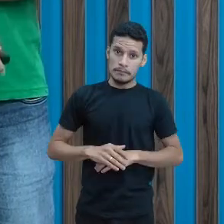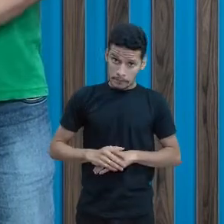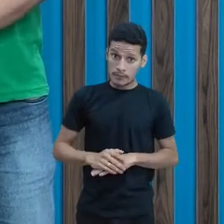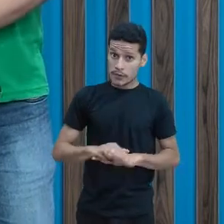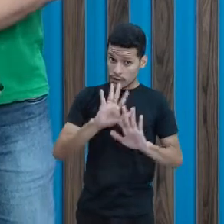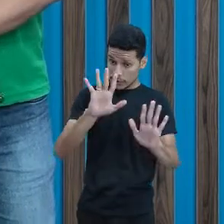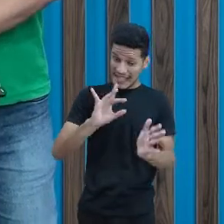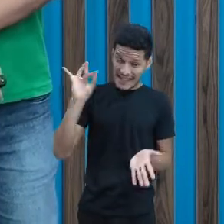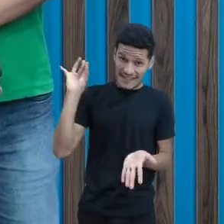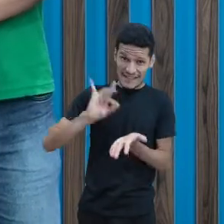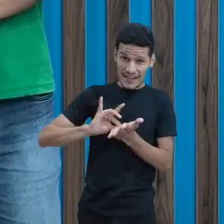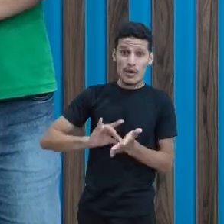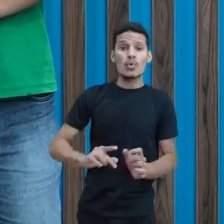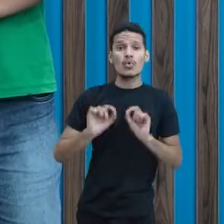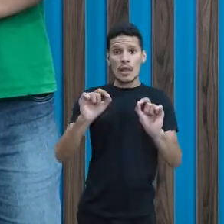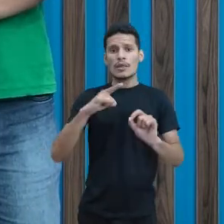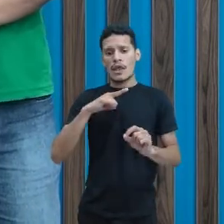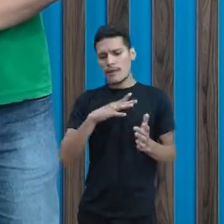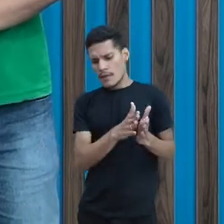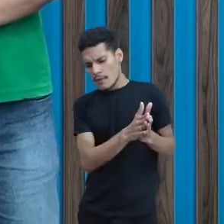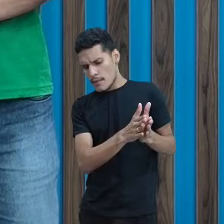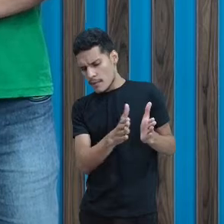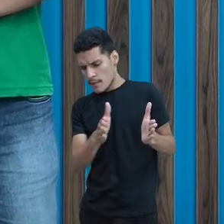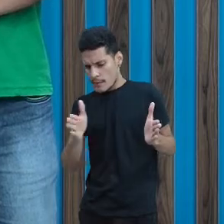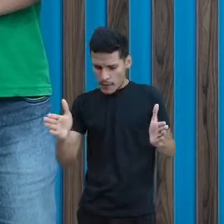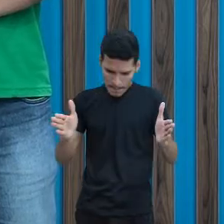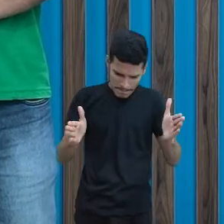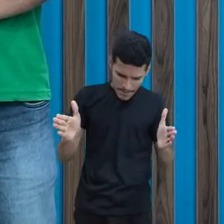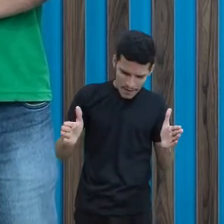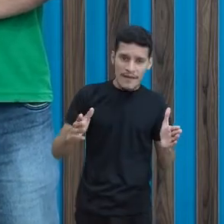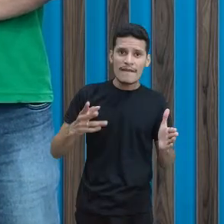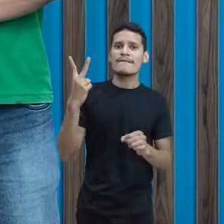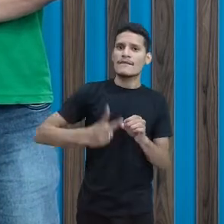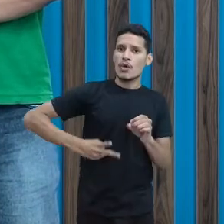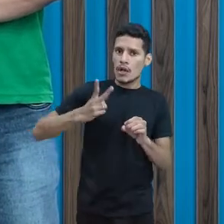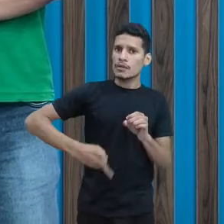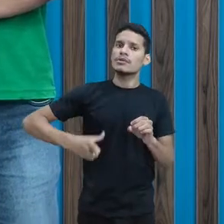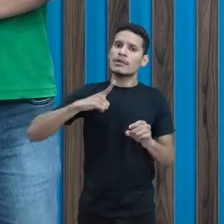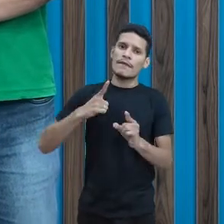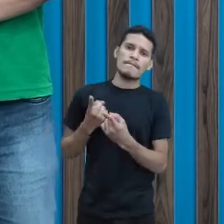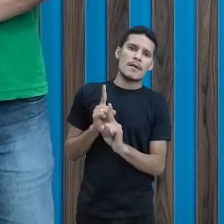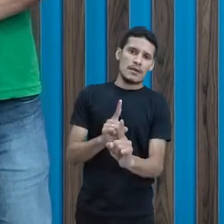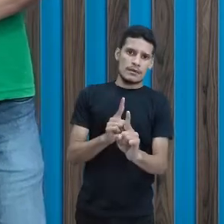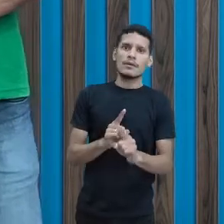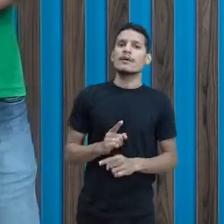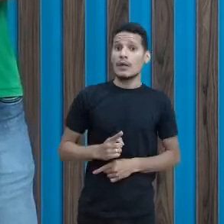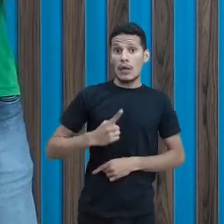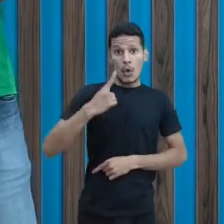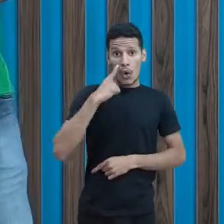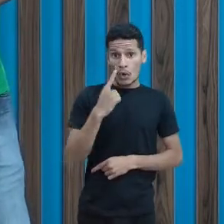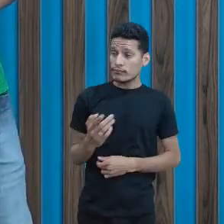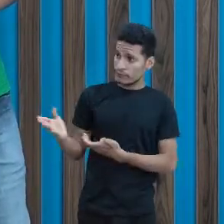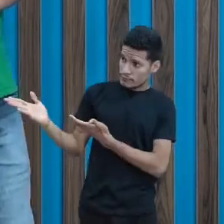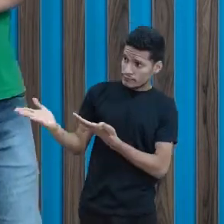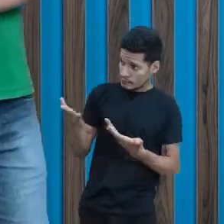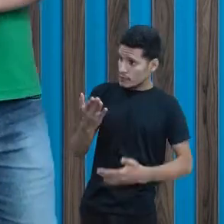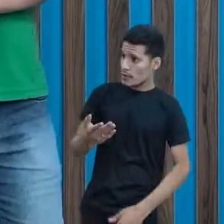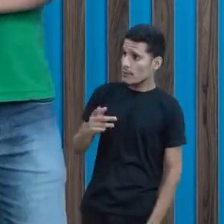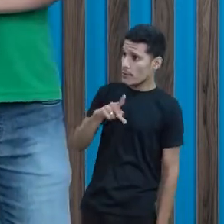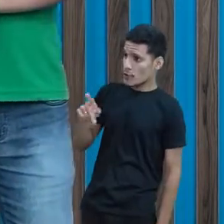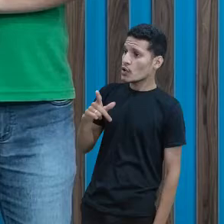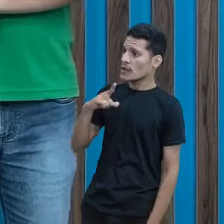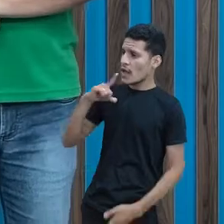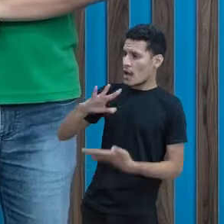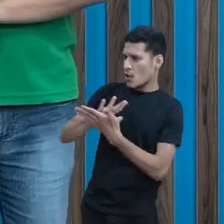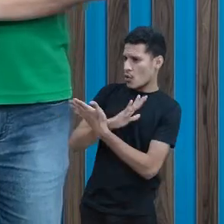fato, um processo muito violento, de bastante perseguição, né? Então, professor Luciano, temos aí questões